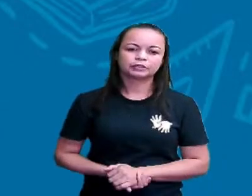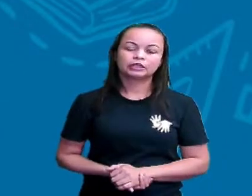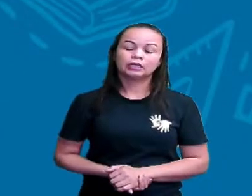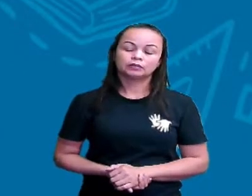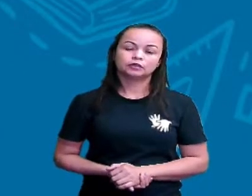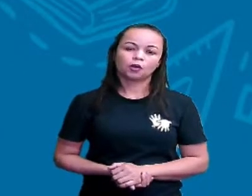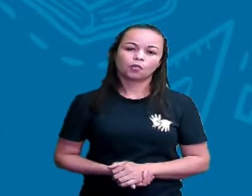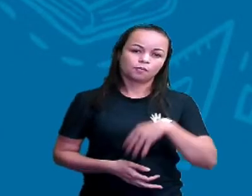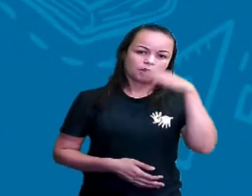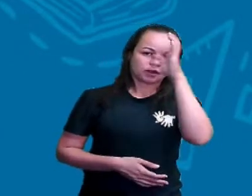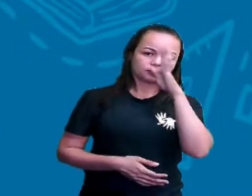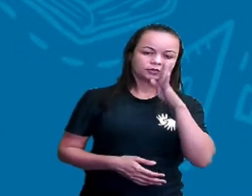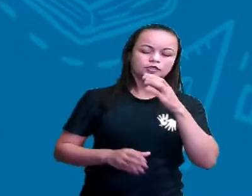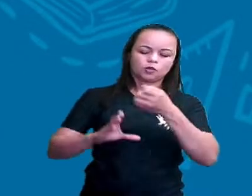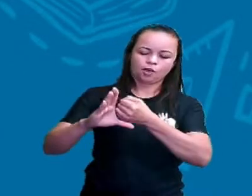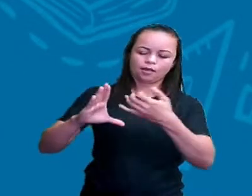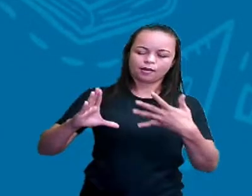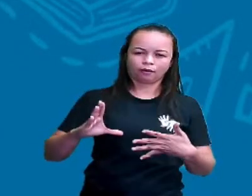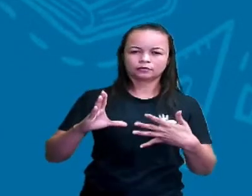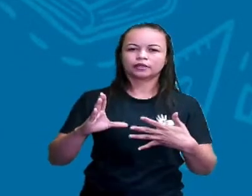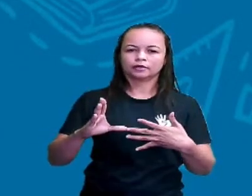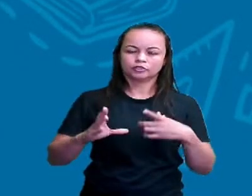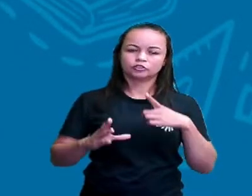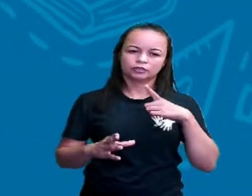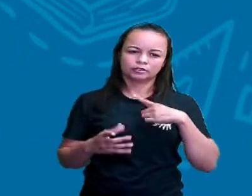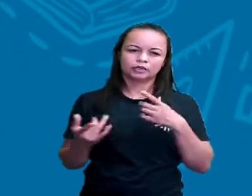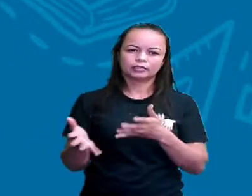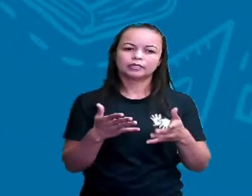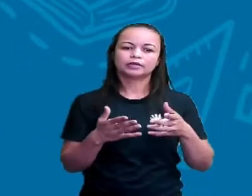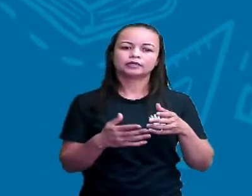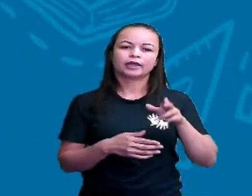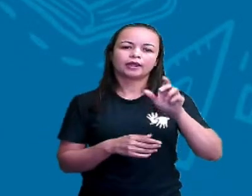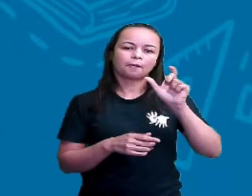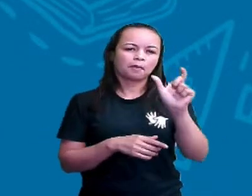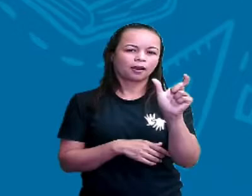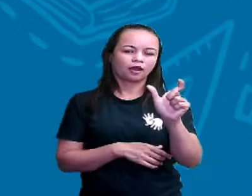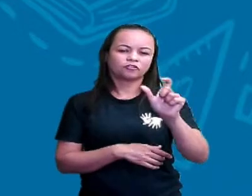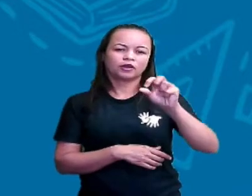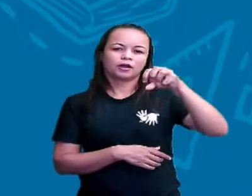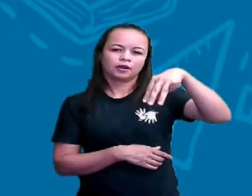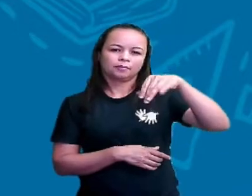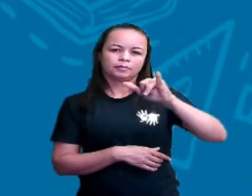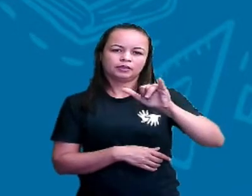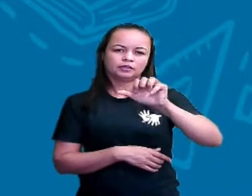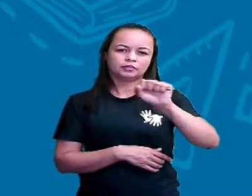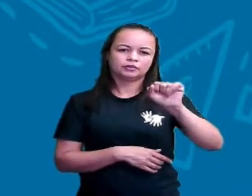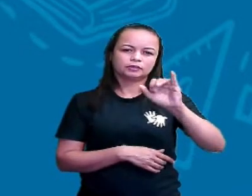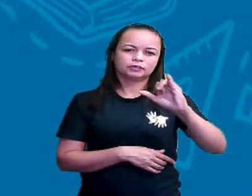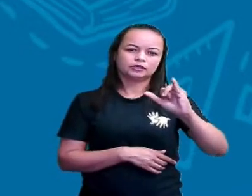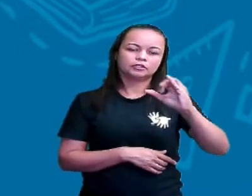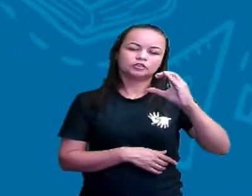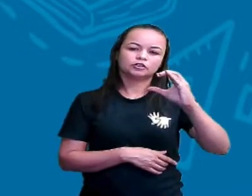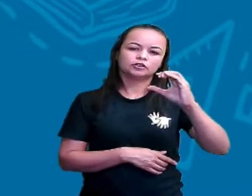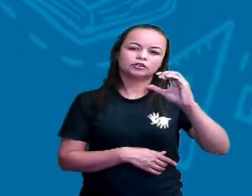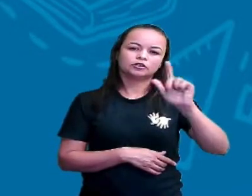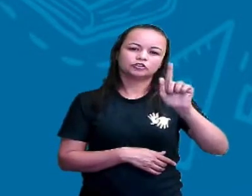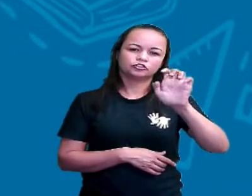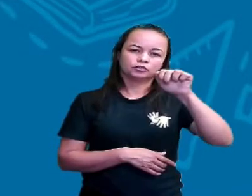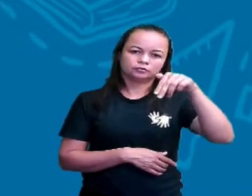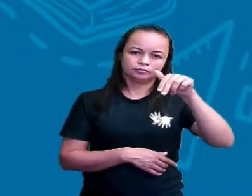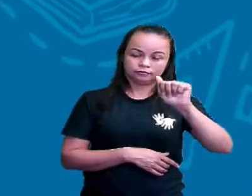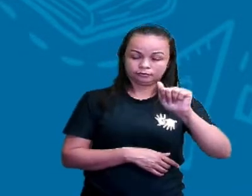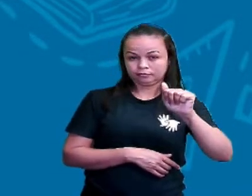essa característica, né? A gente utiliza a palavra miscigenação, né? Essa mistura de povos, mas que